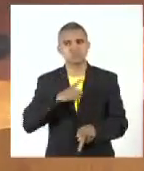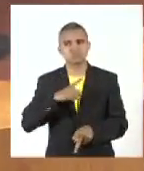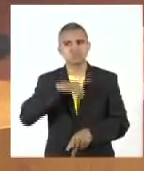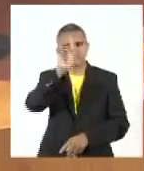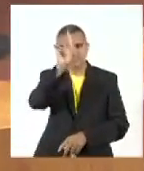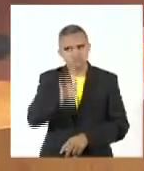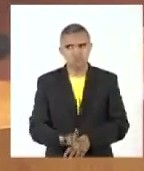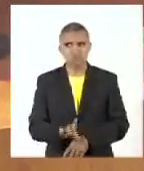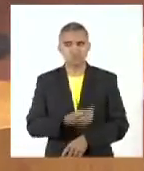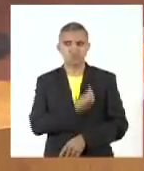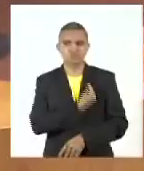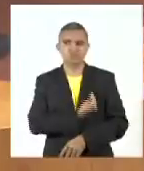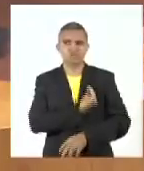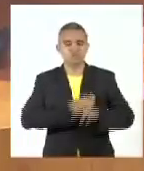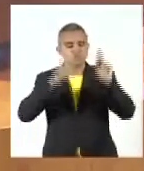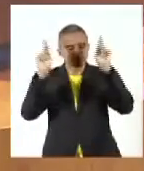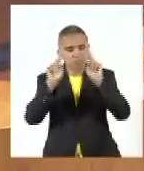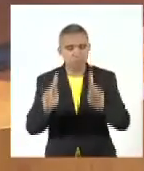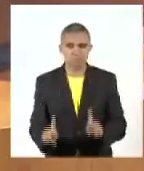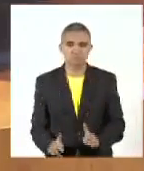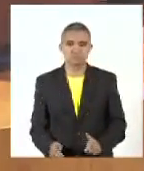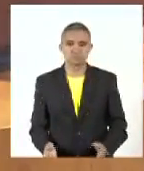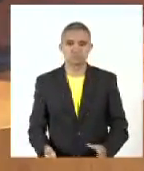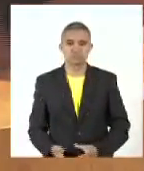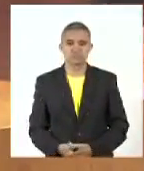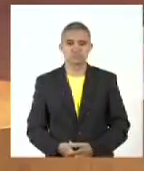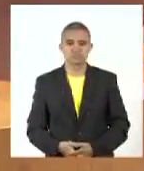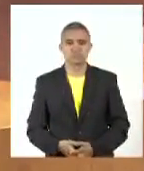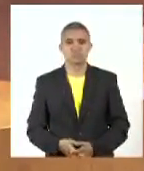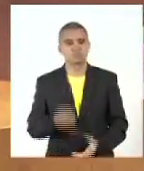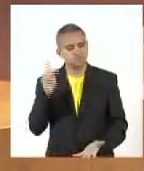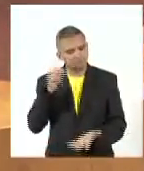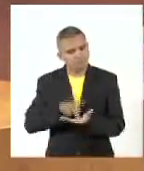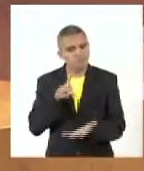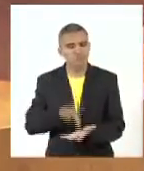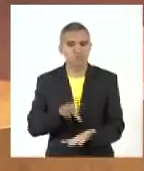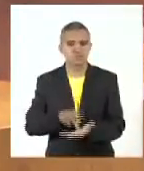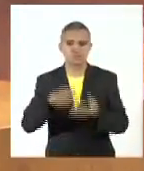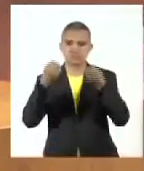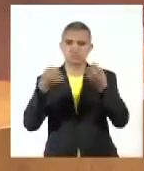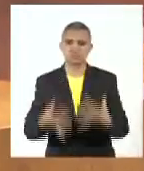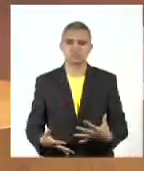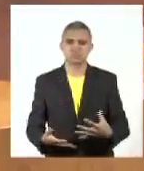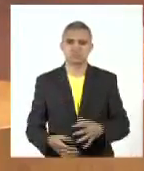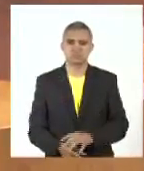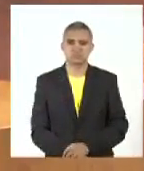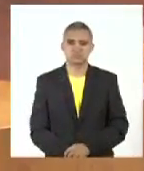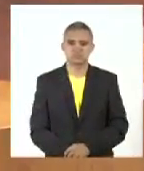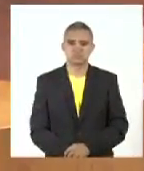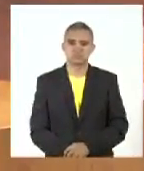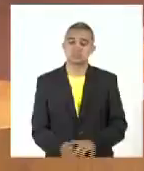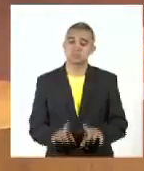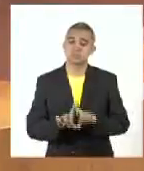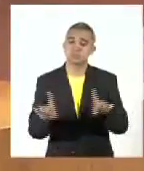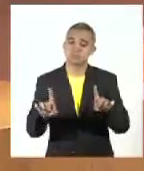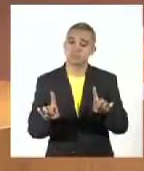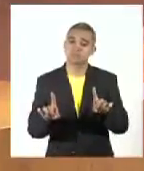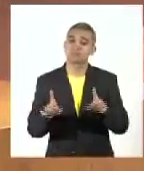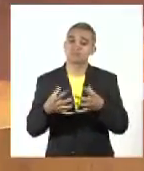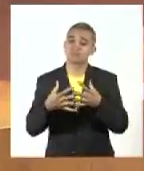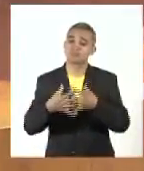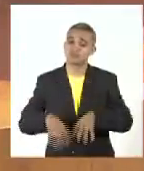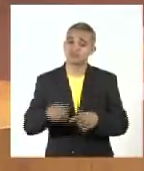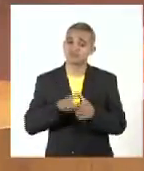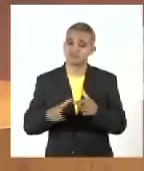direito de viver em paz. Essa que é a grande verdade. Agora, para resolver o problema da segurança